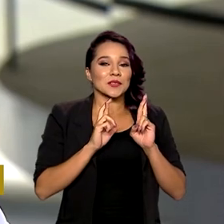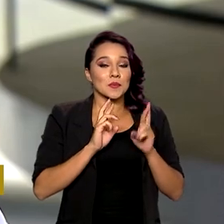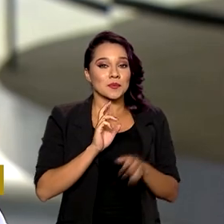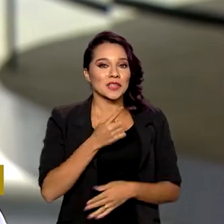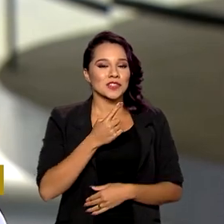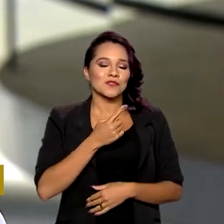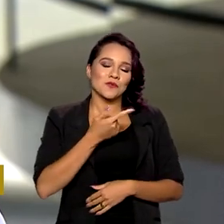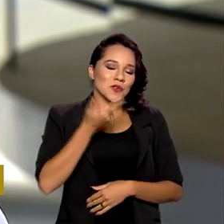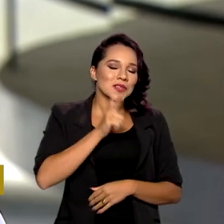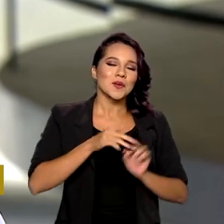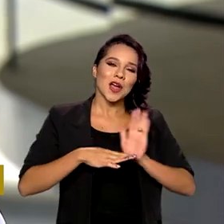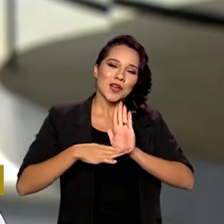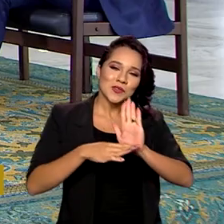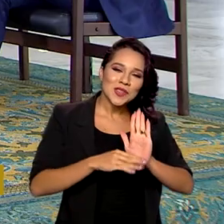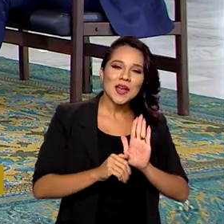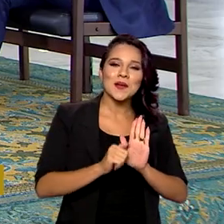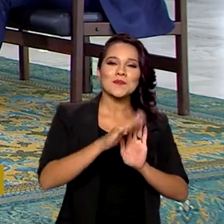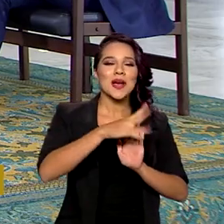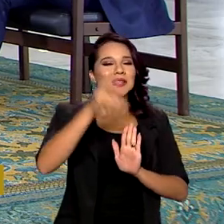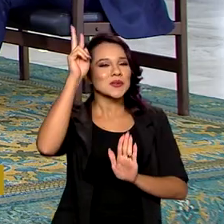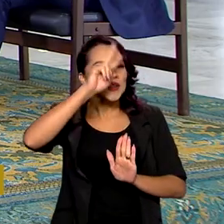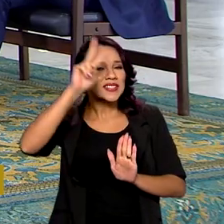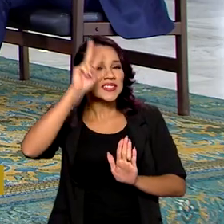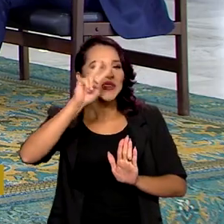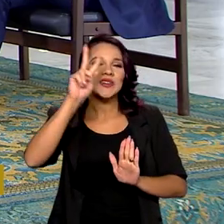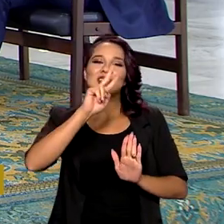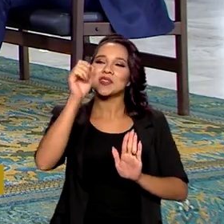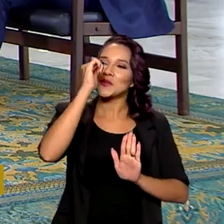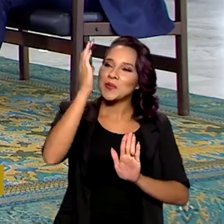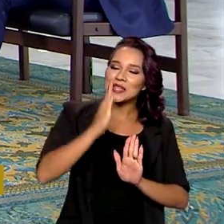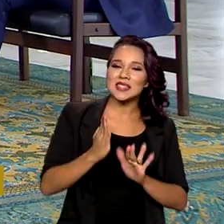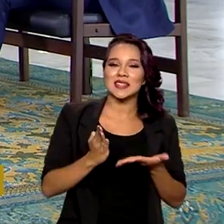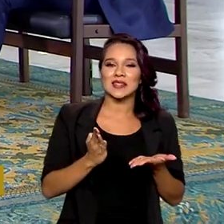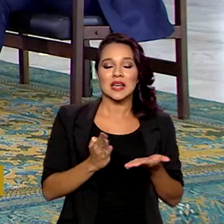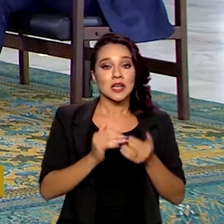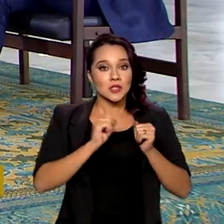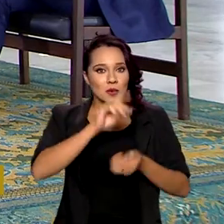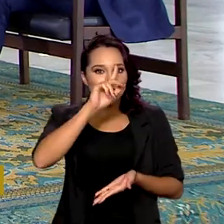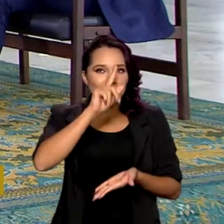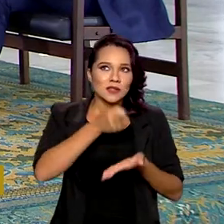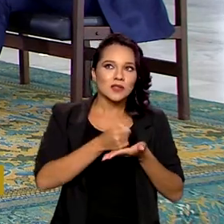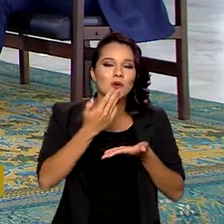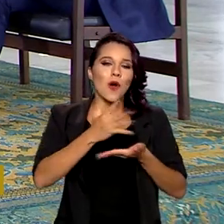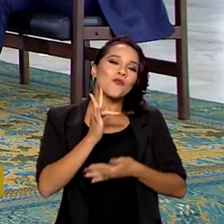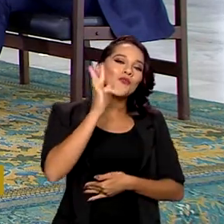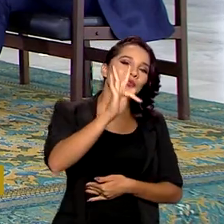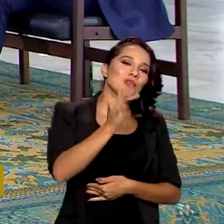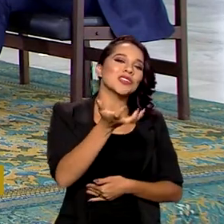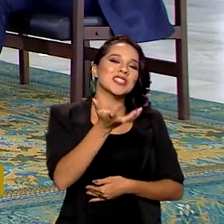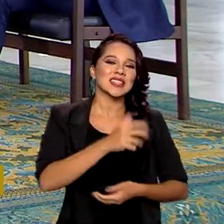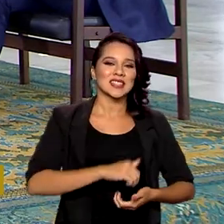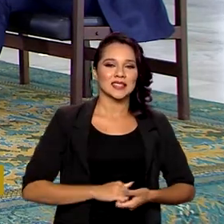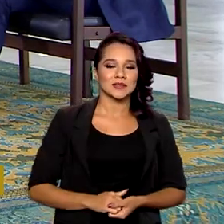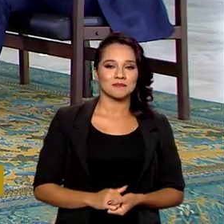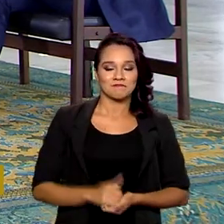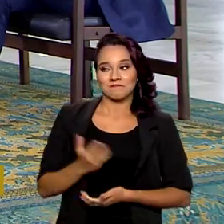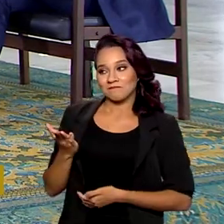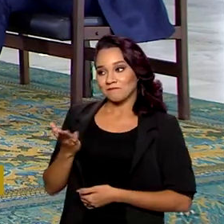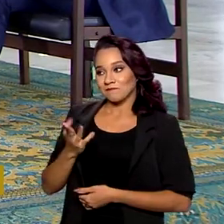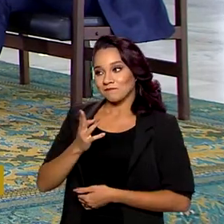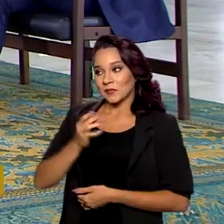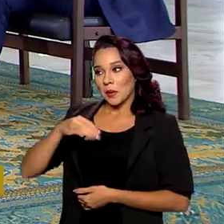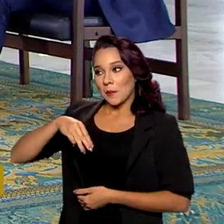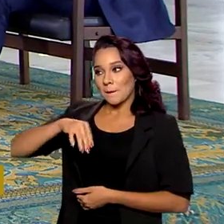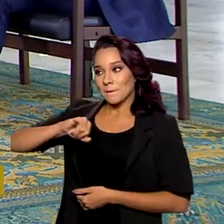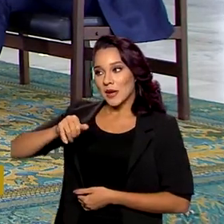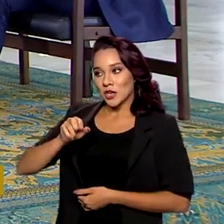tenhamos contribuído um pouco mais com a história do nosso país e que possamos decidir que tipo de nação queremos para o futuro. Major Basílios, eu